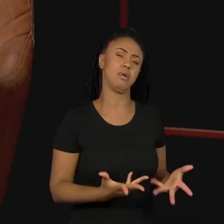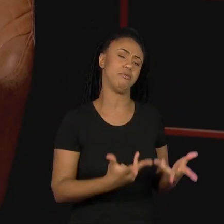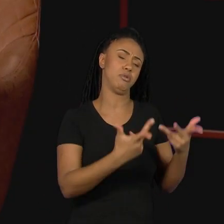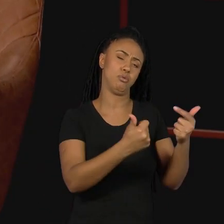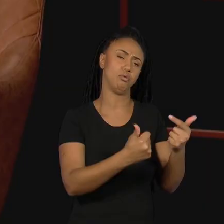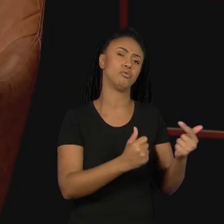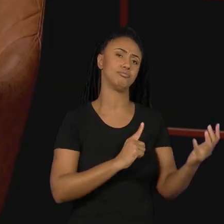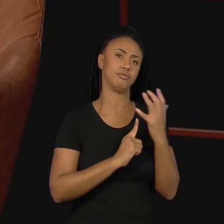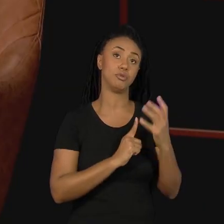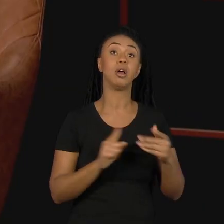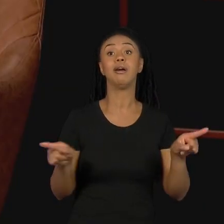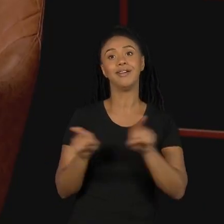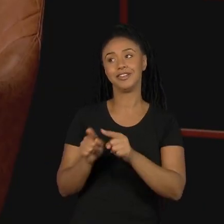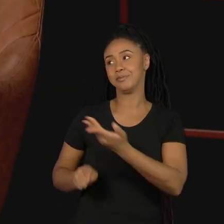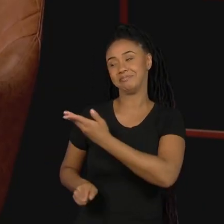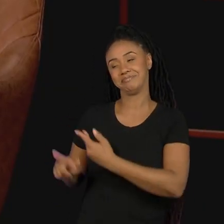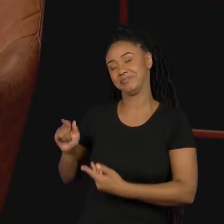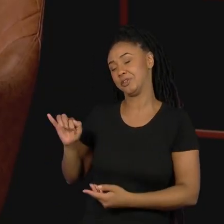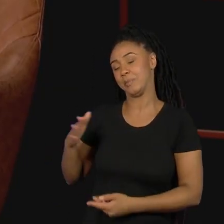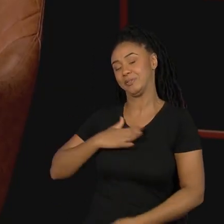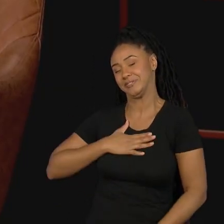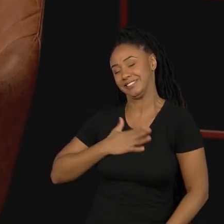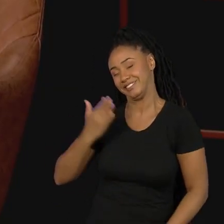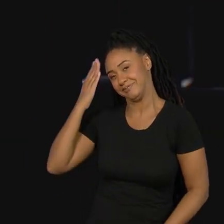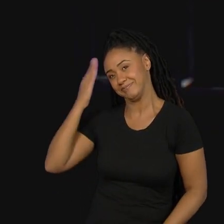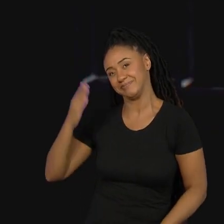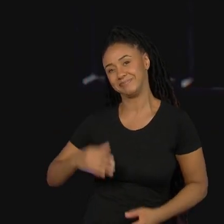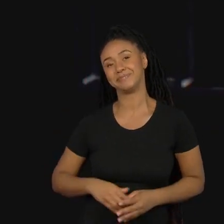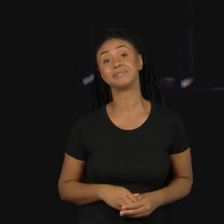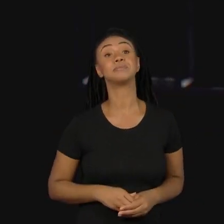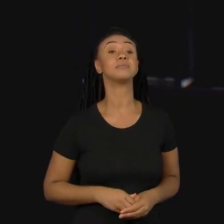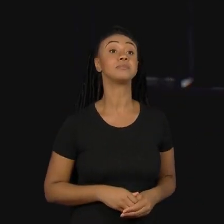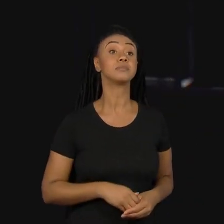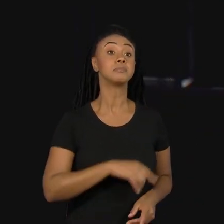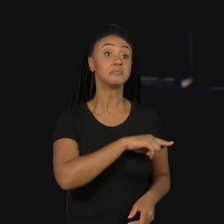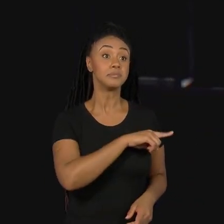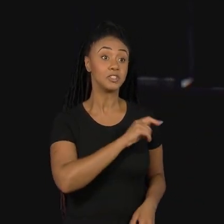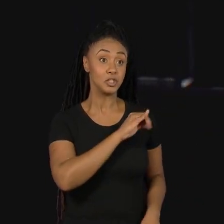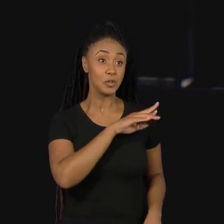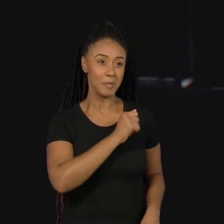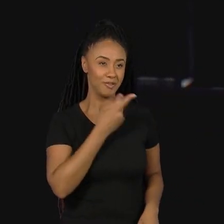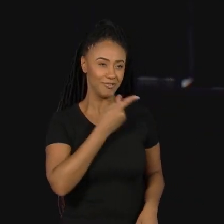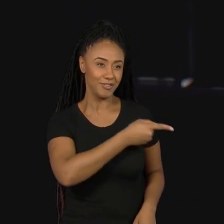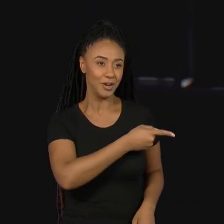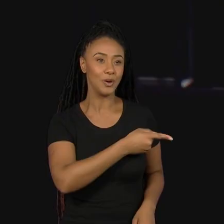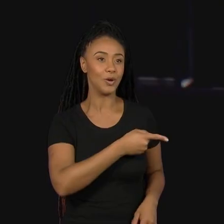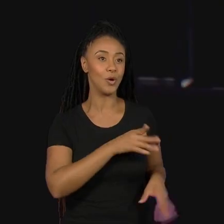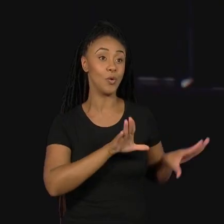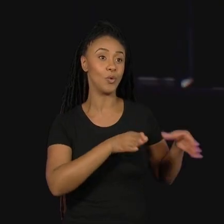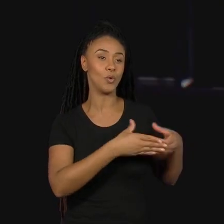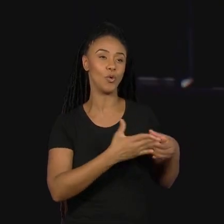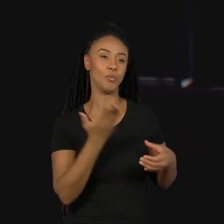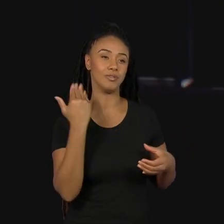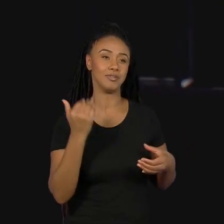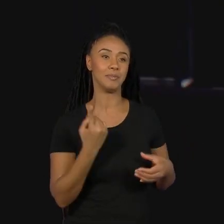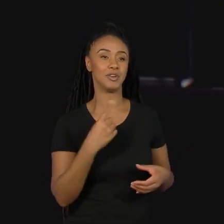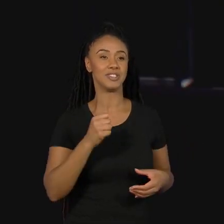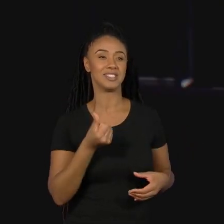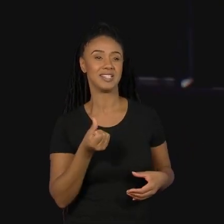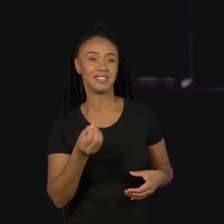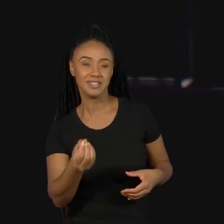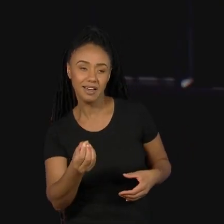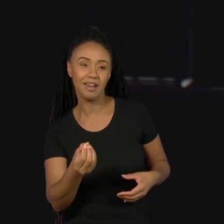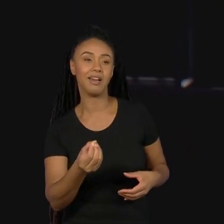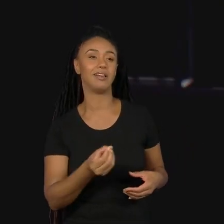E agradeço ao Gilberto, queridão. E o Gilberto Salvador cita aí, né, os gloriosos anos 60, os Beatles, a